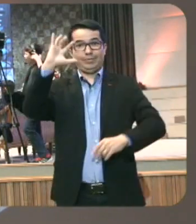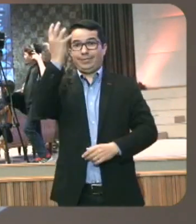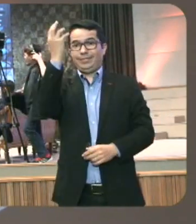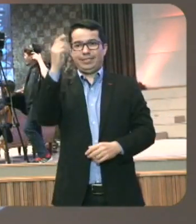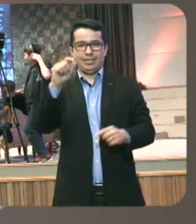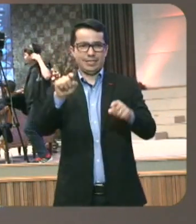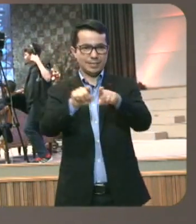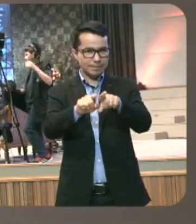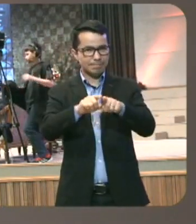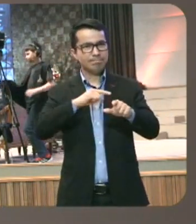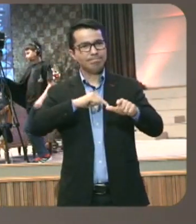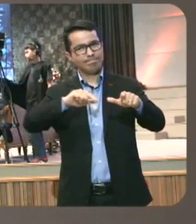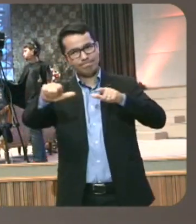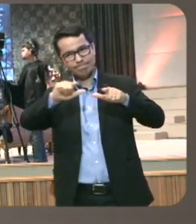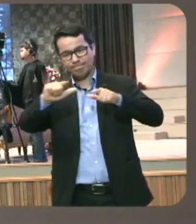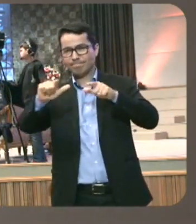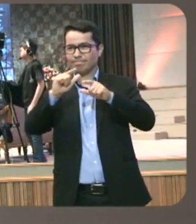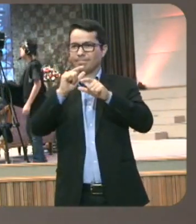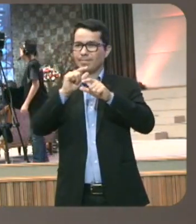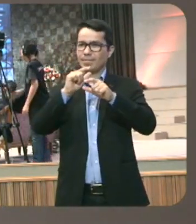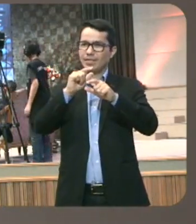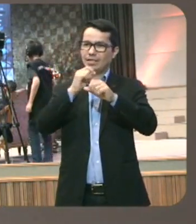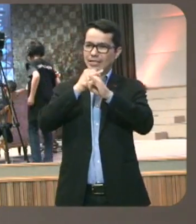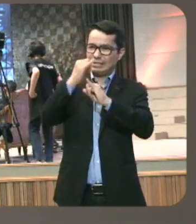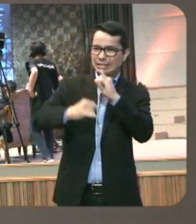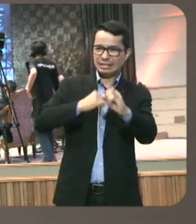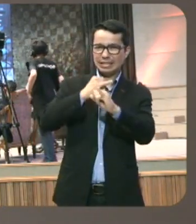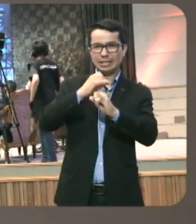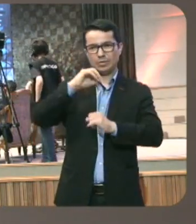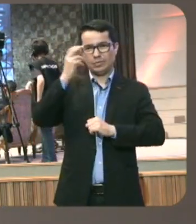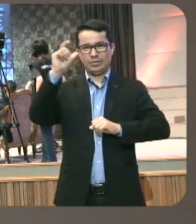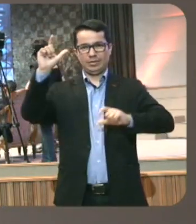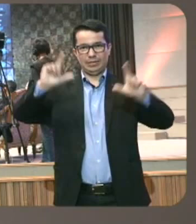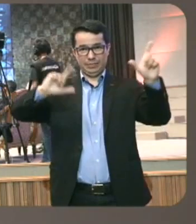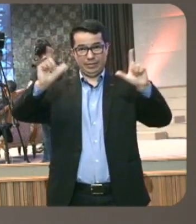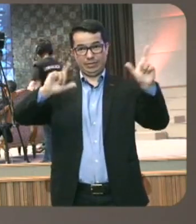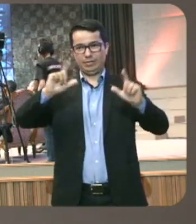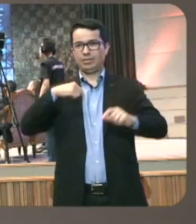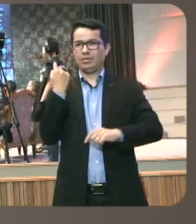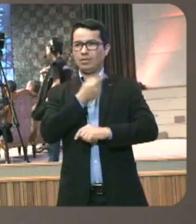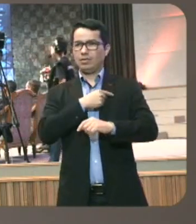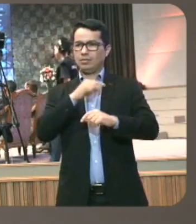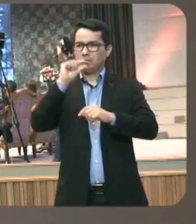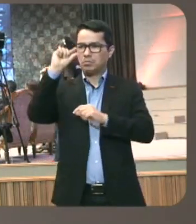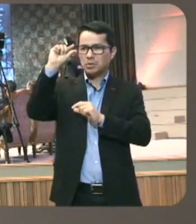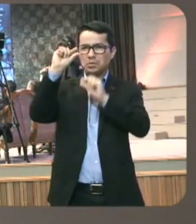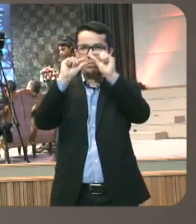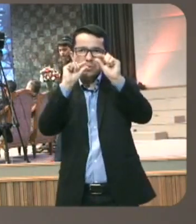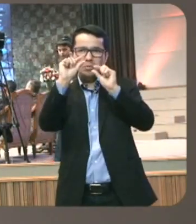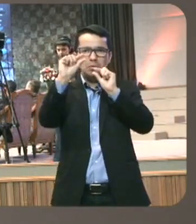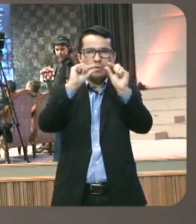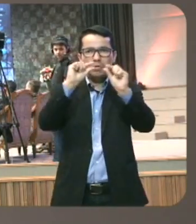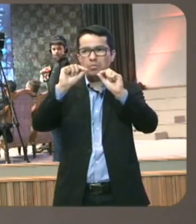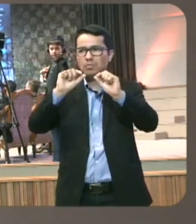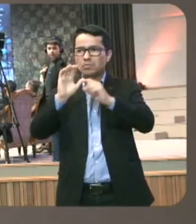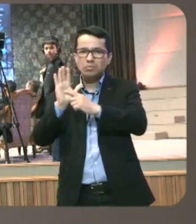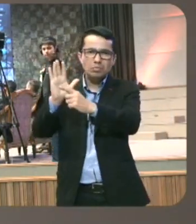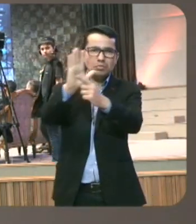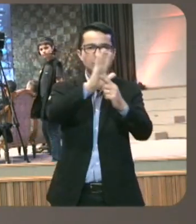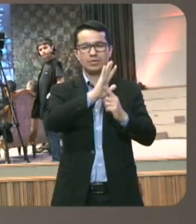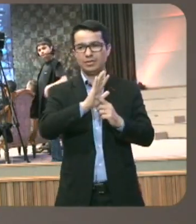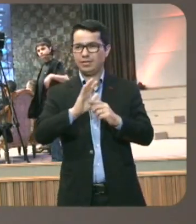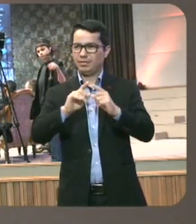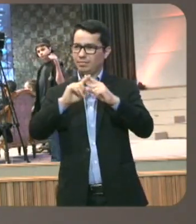ou na internet, a gente só pode mostrar uma coisa de cada vez. E a gente consegue pegar tudo que está acontecendo no palco de uma vez